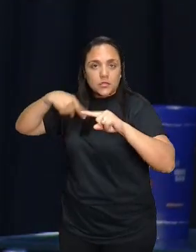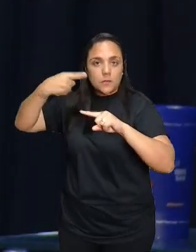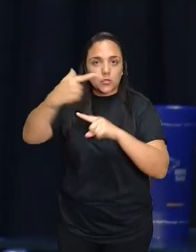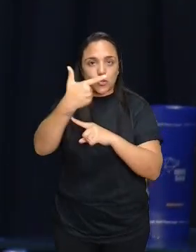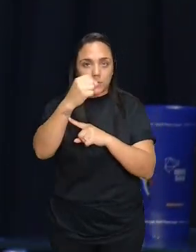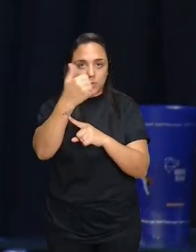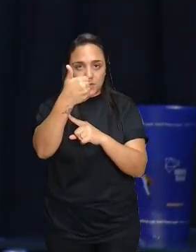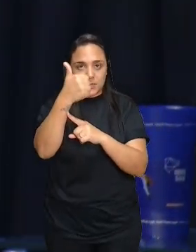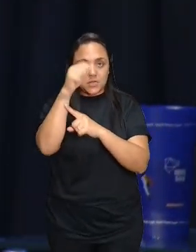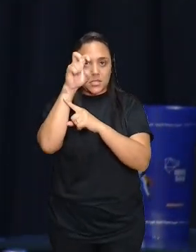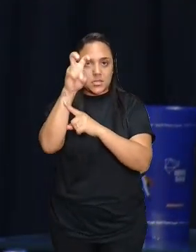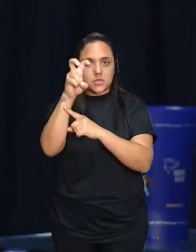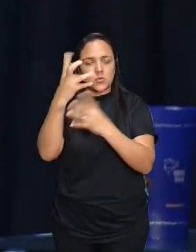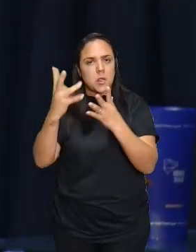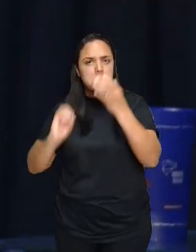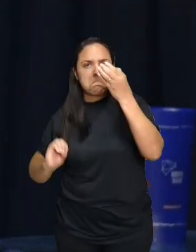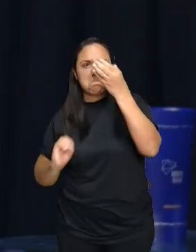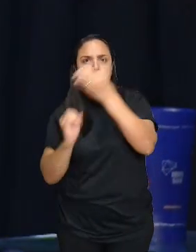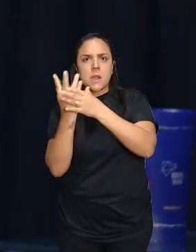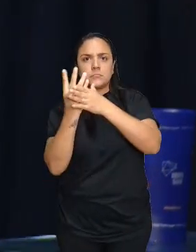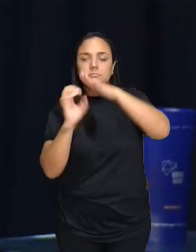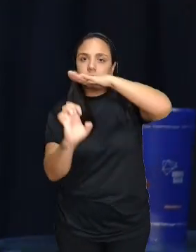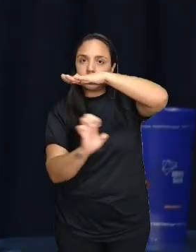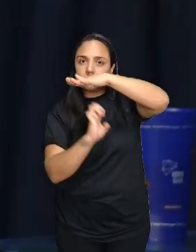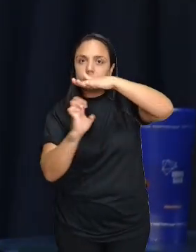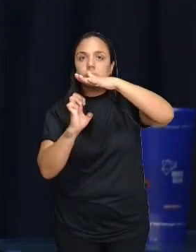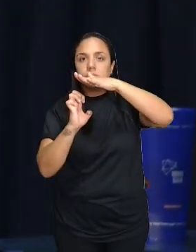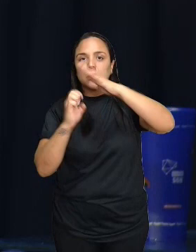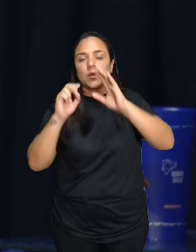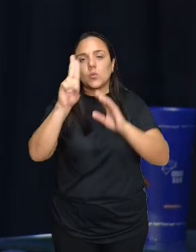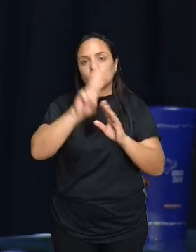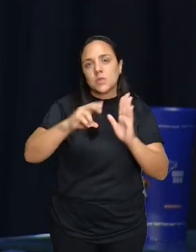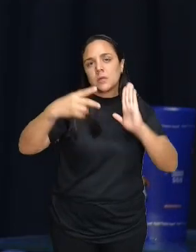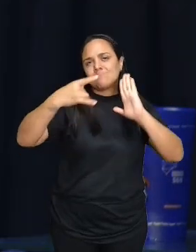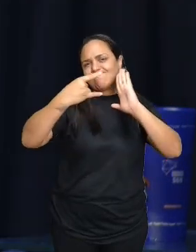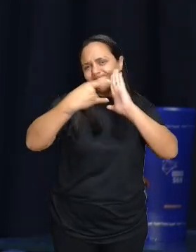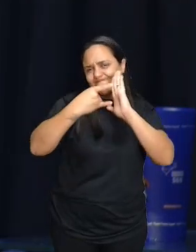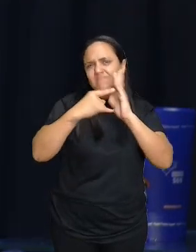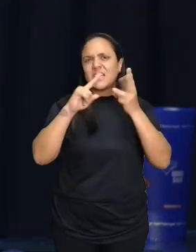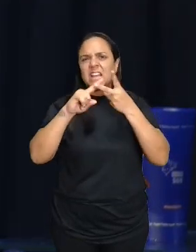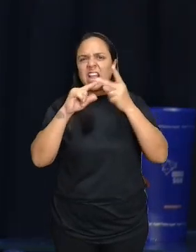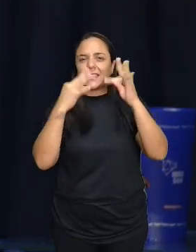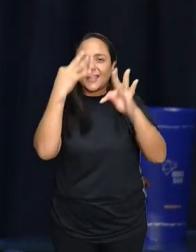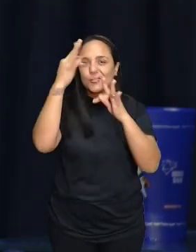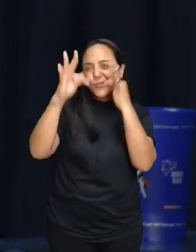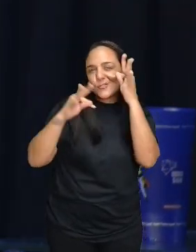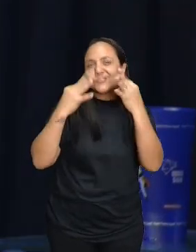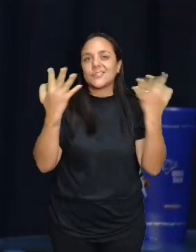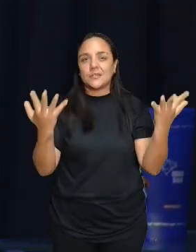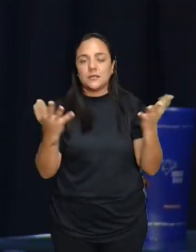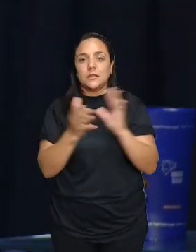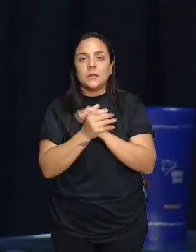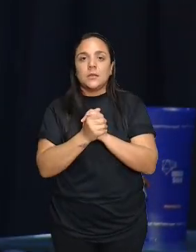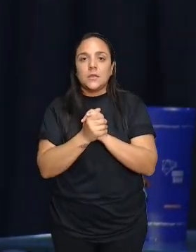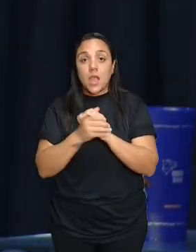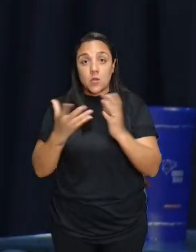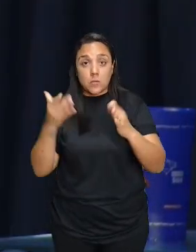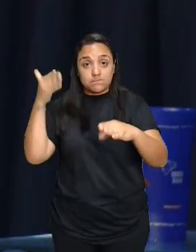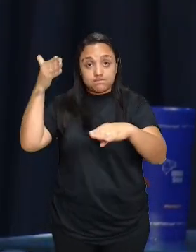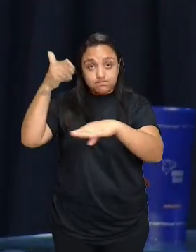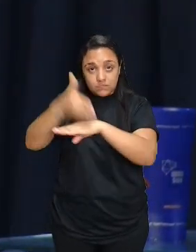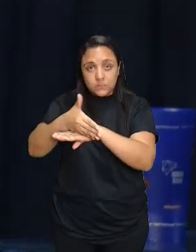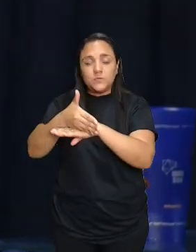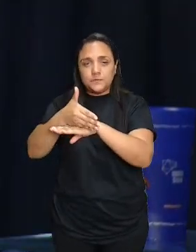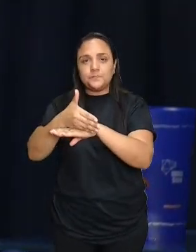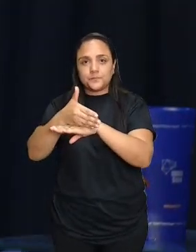empreender. Eu sou engenheiro de software, então eu já atuava com tecnologia, mas eu quis entrar no mundo do empreendedorismo